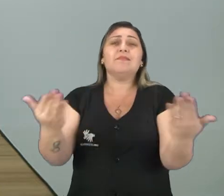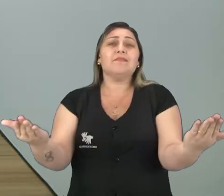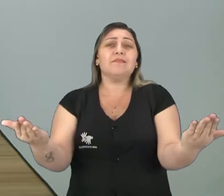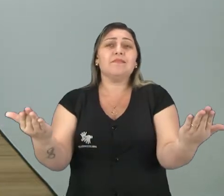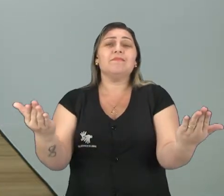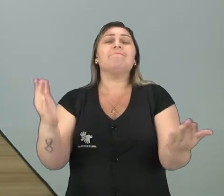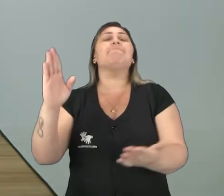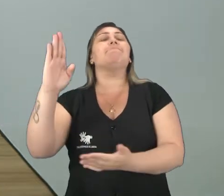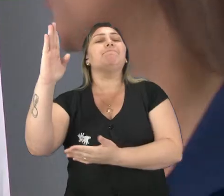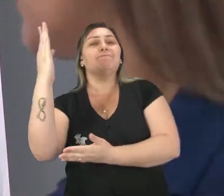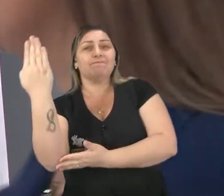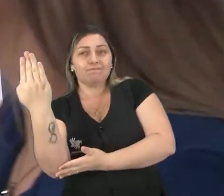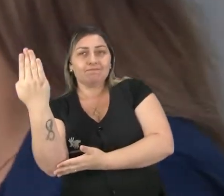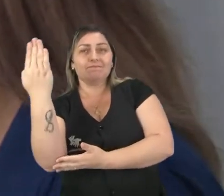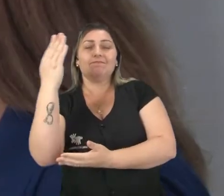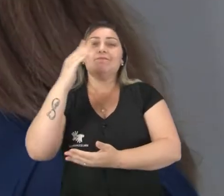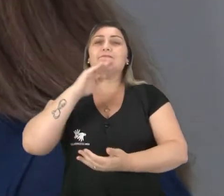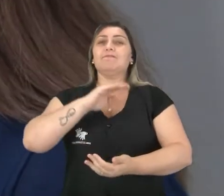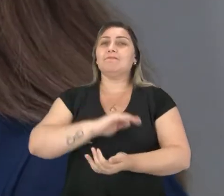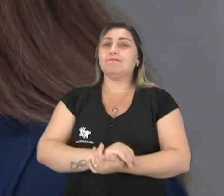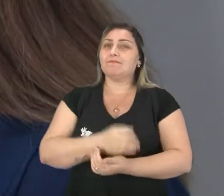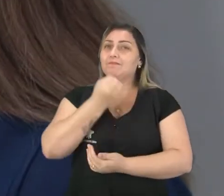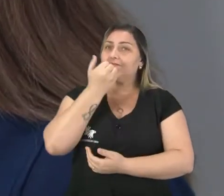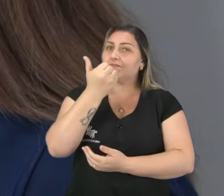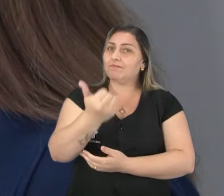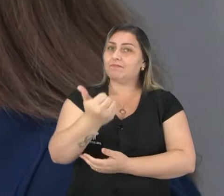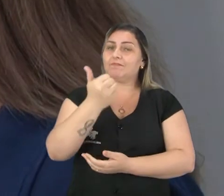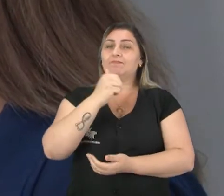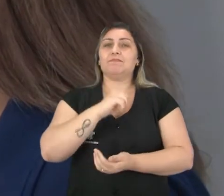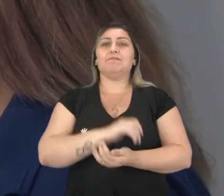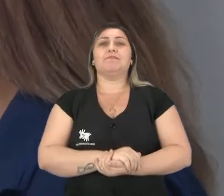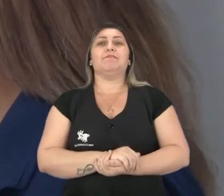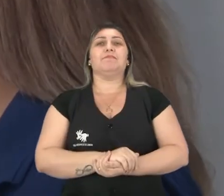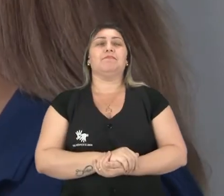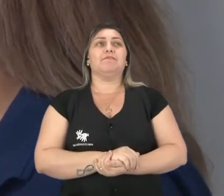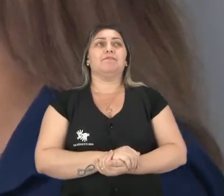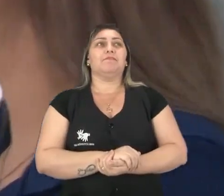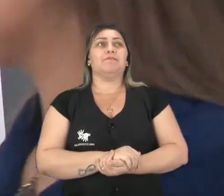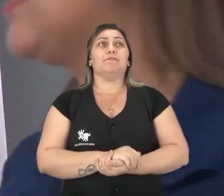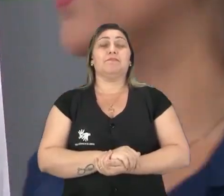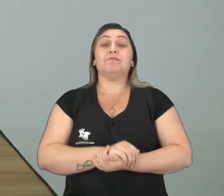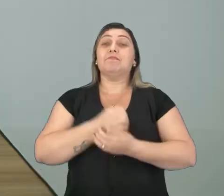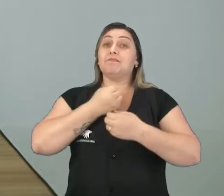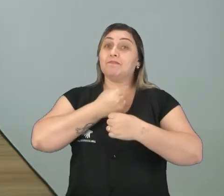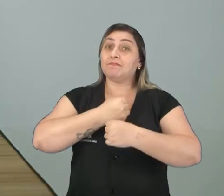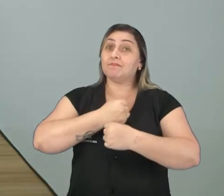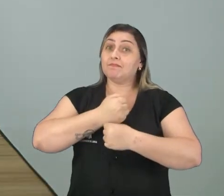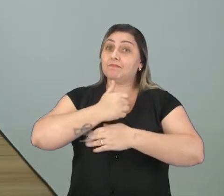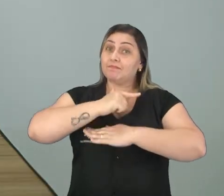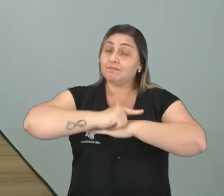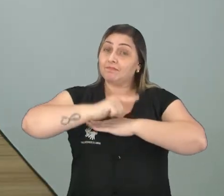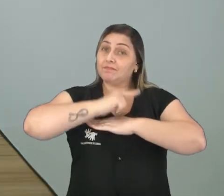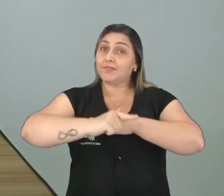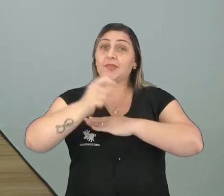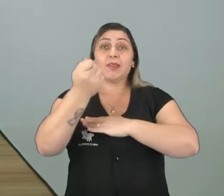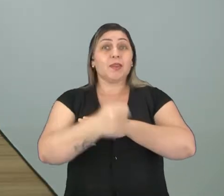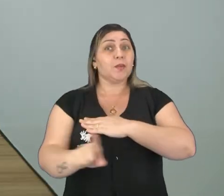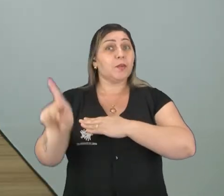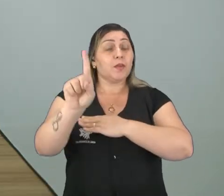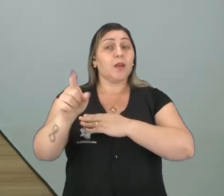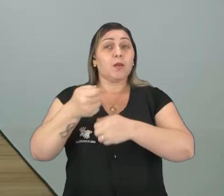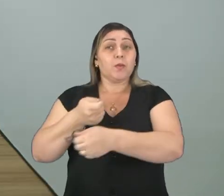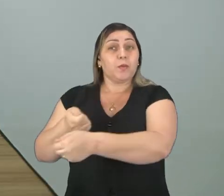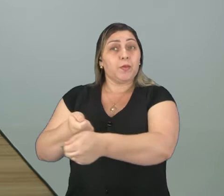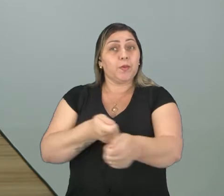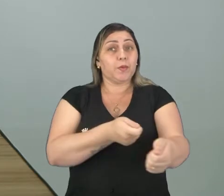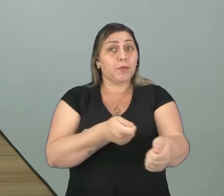falso? Falso. Muito bem. Ao lavarmos a calçada, não devemos utilizar a